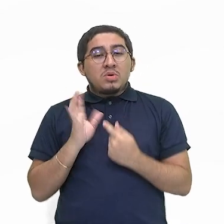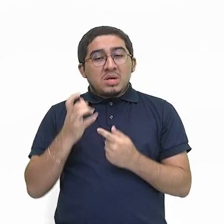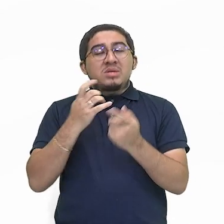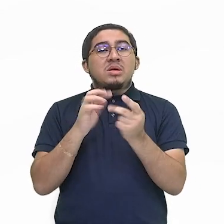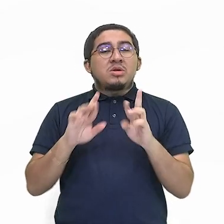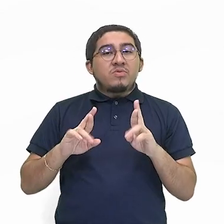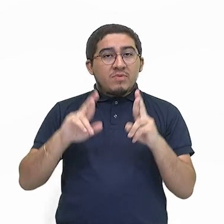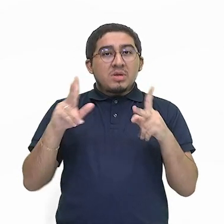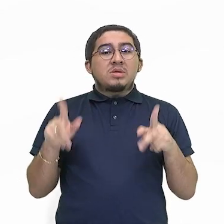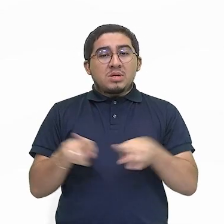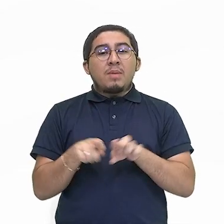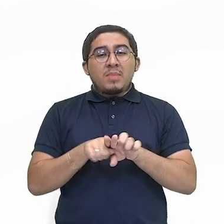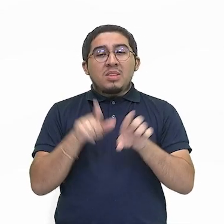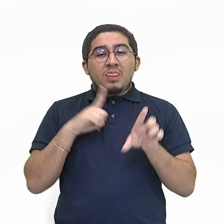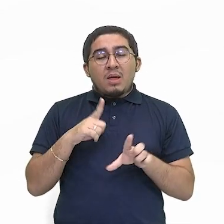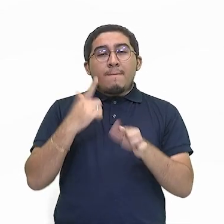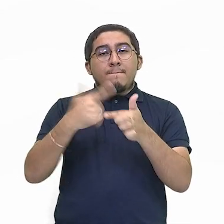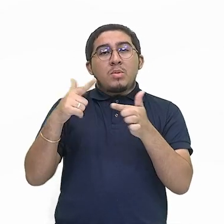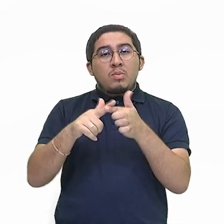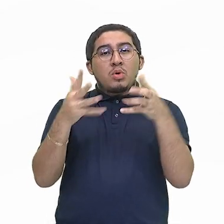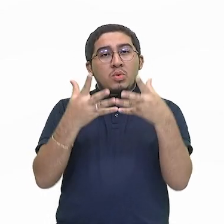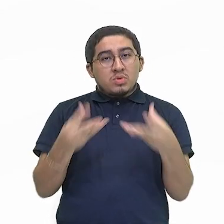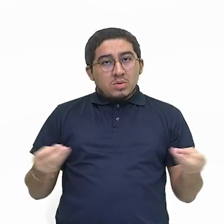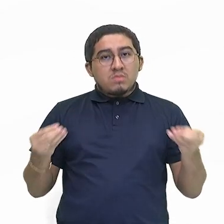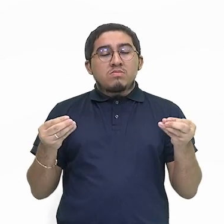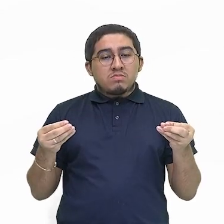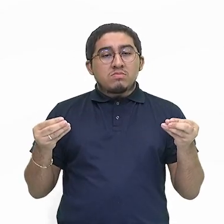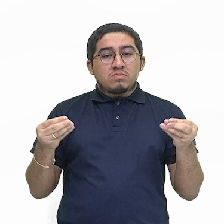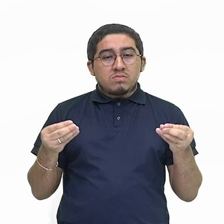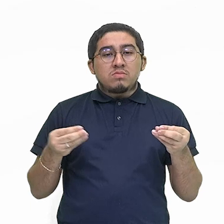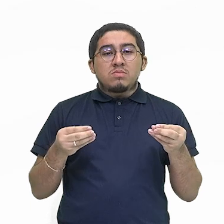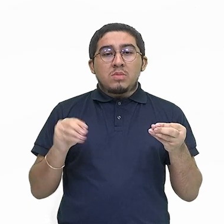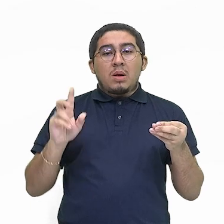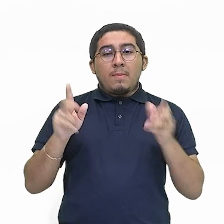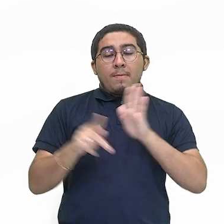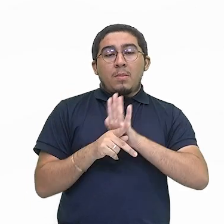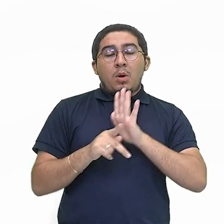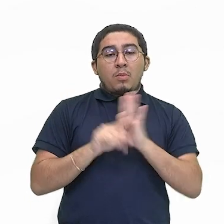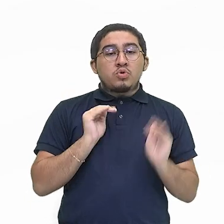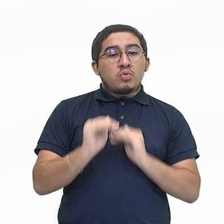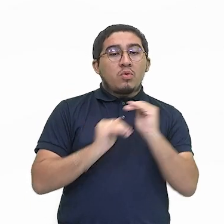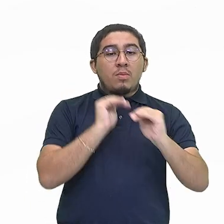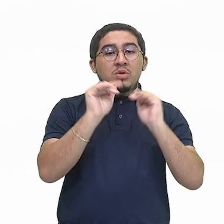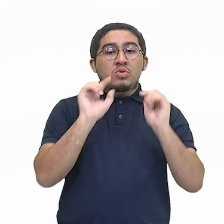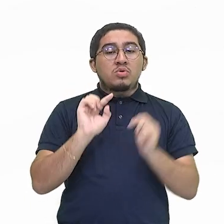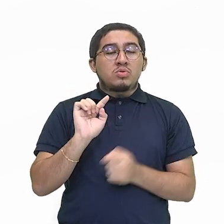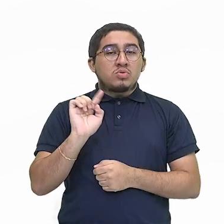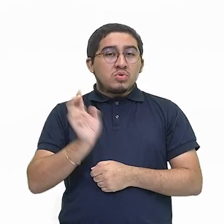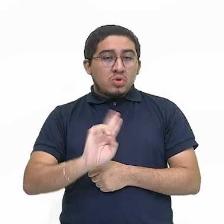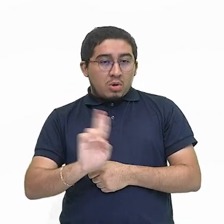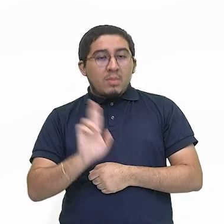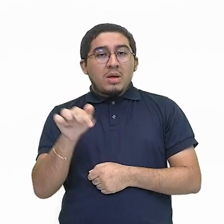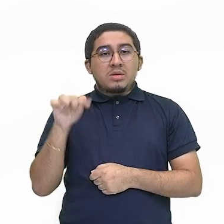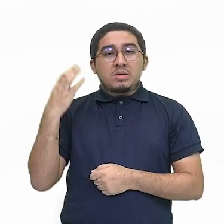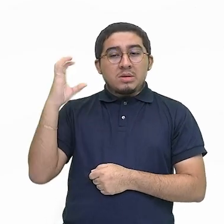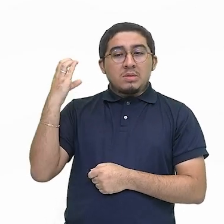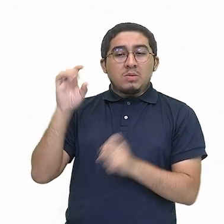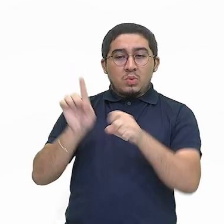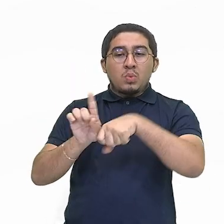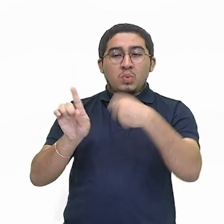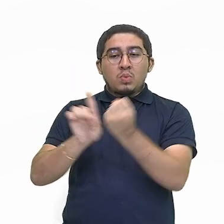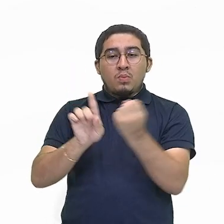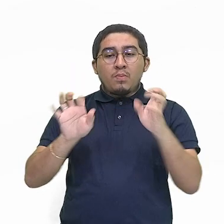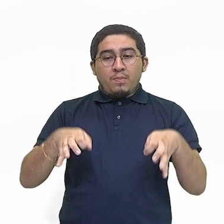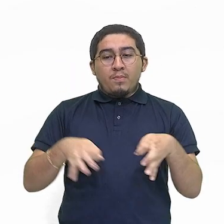criar soluções racionais para o desenvolvimento do que nós chamamos de ciências sociais,